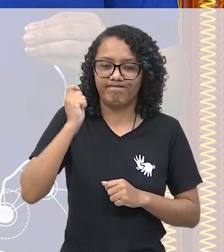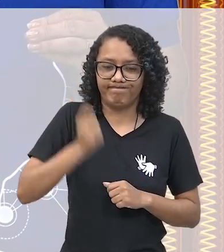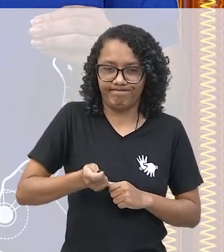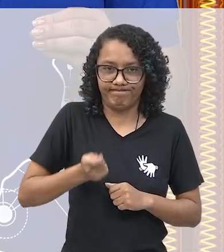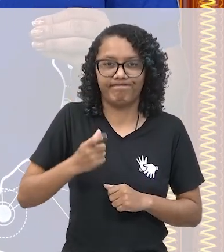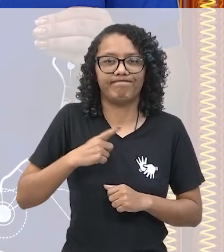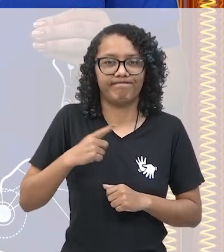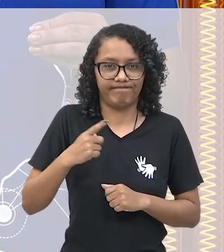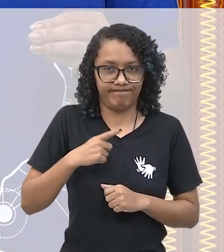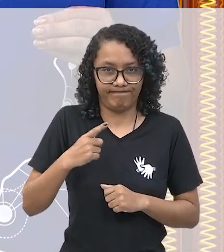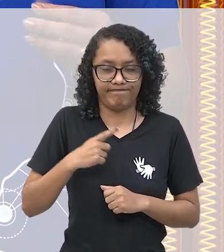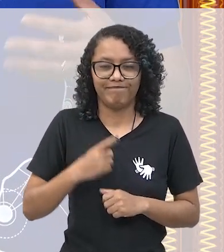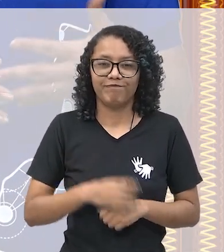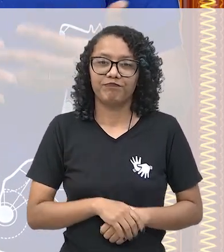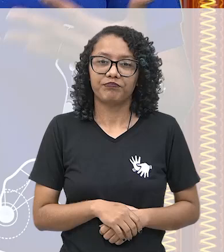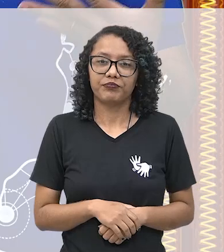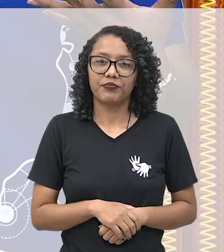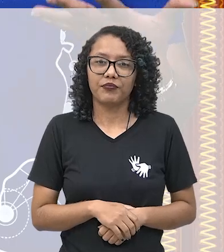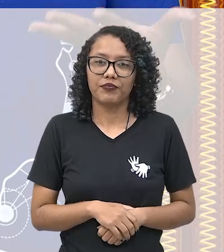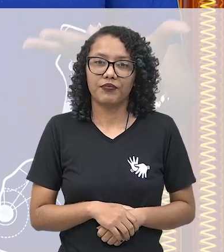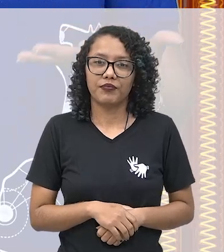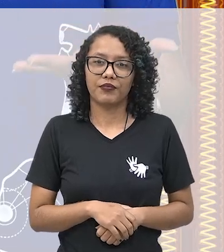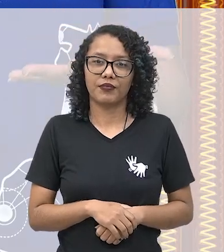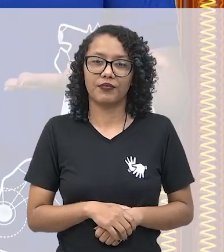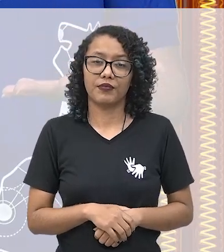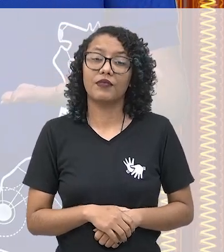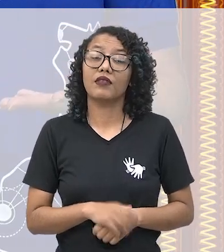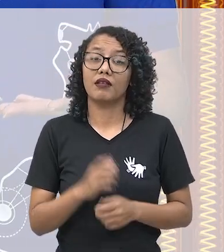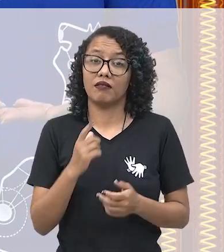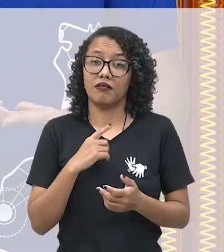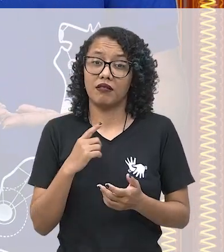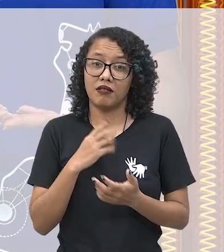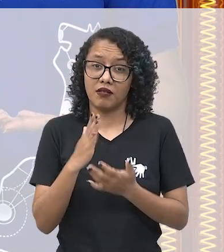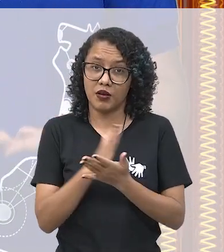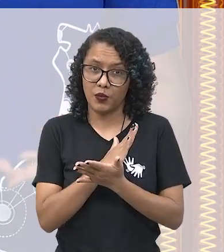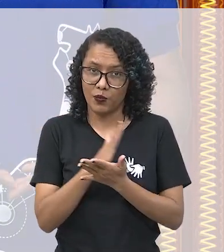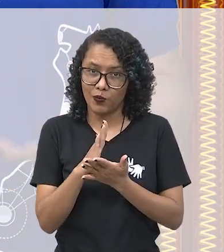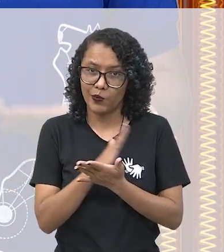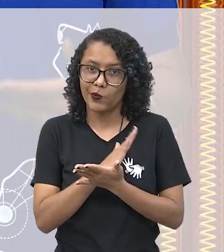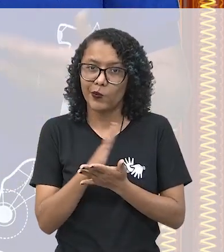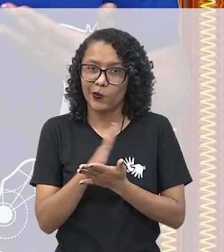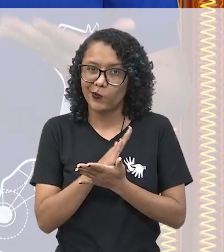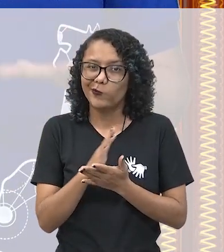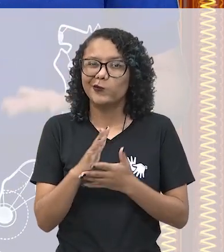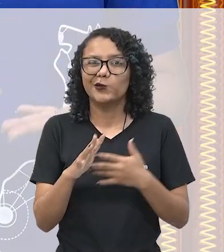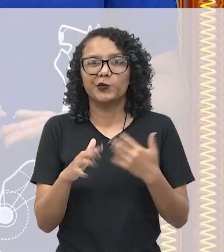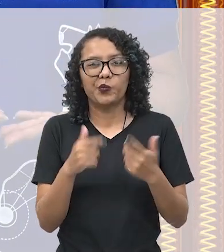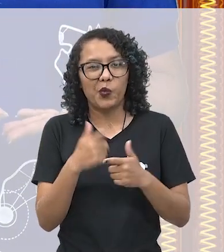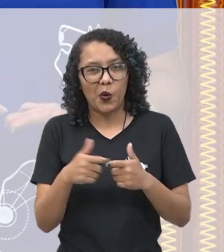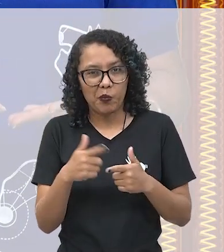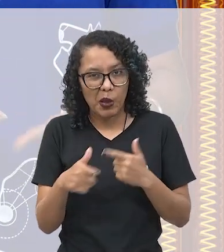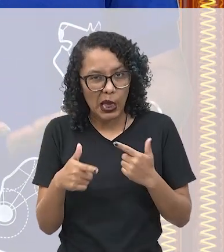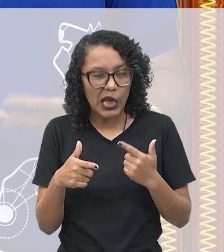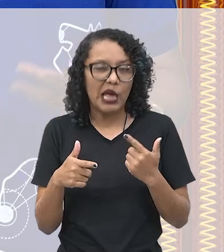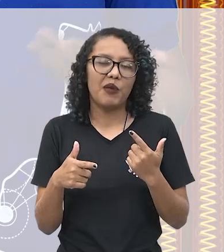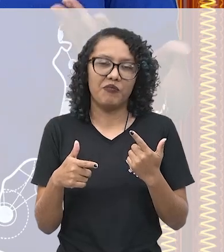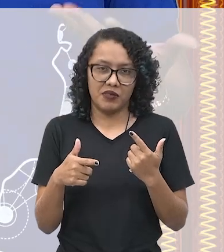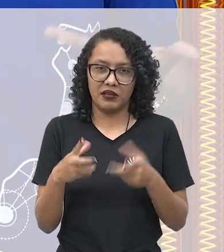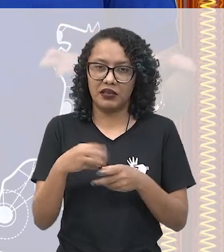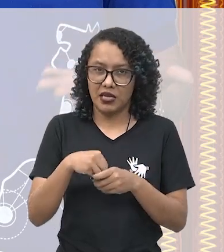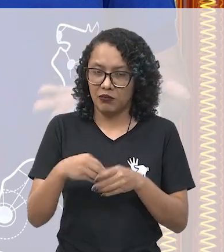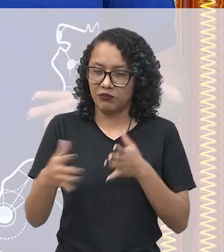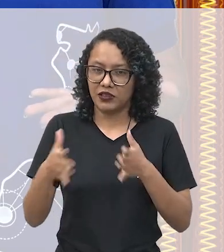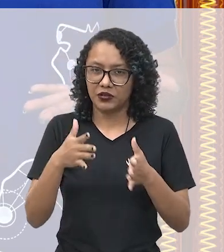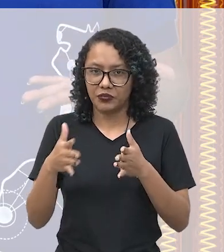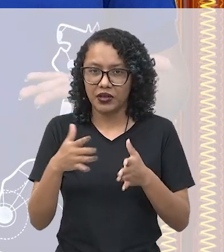primeiro momento, nós vamos observar aí essas questões de turbulência, de instabilidade, a